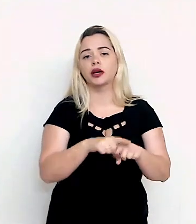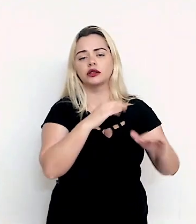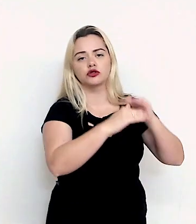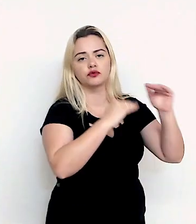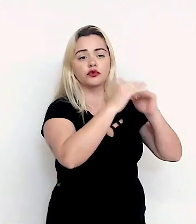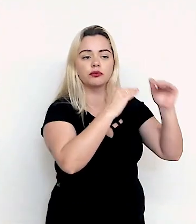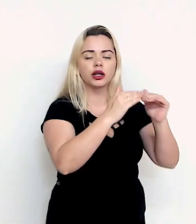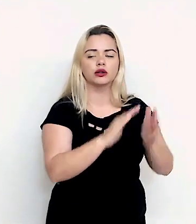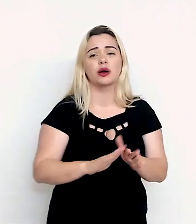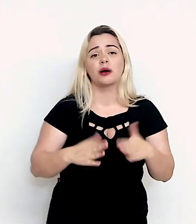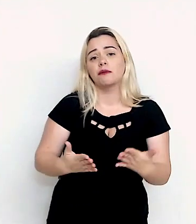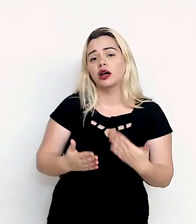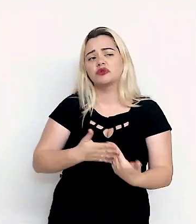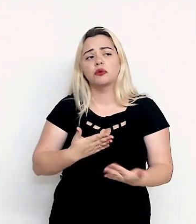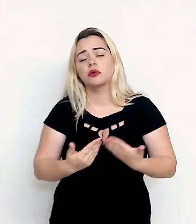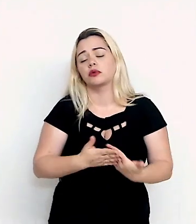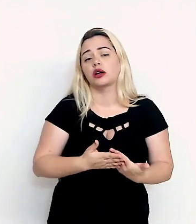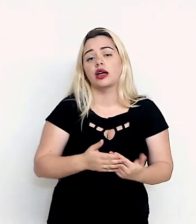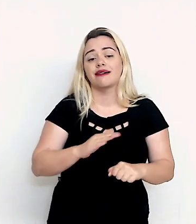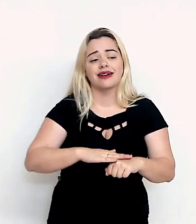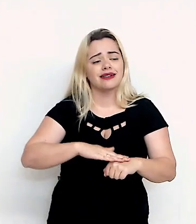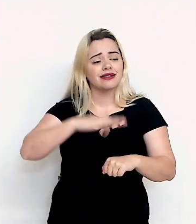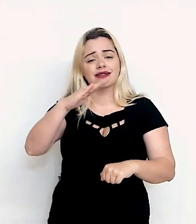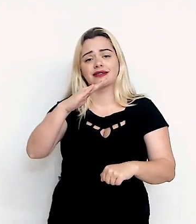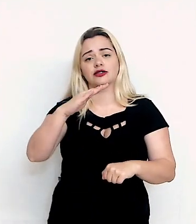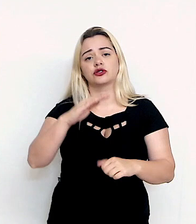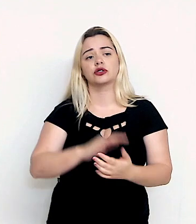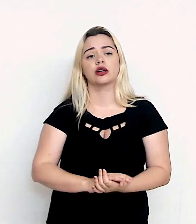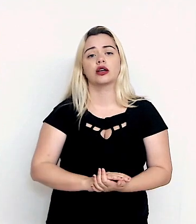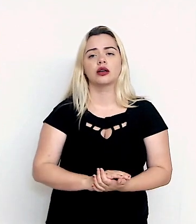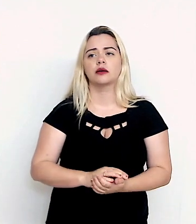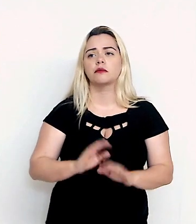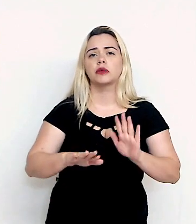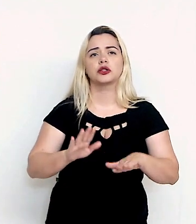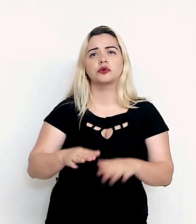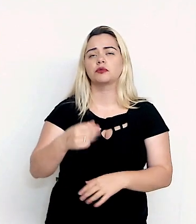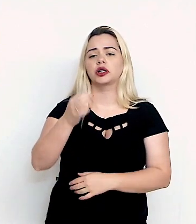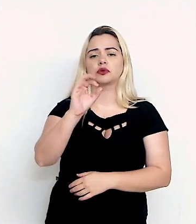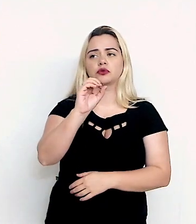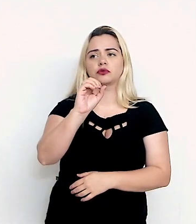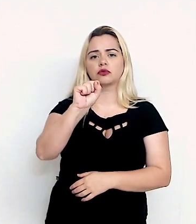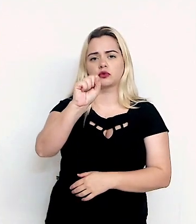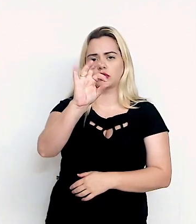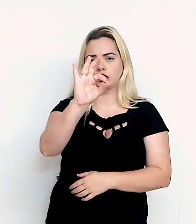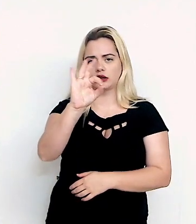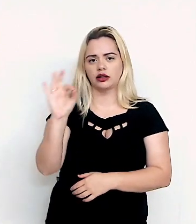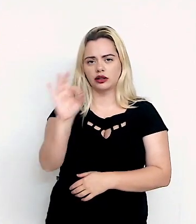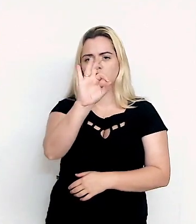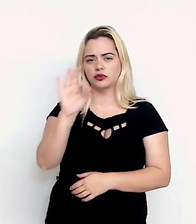mas de qualquer maneira a grande maioria pelo menos oitenta por cento